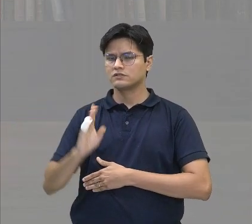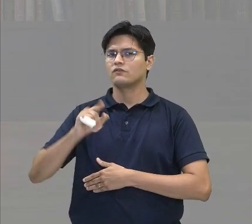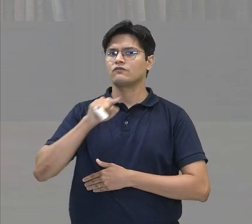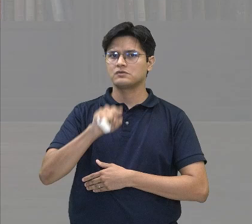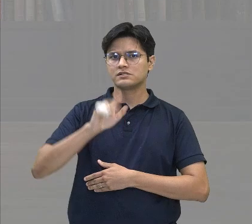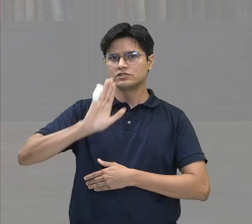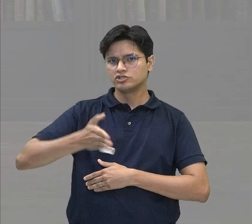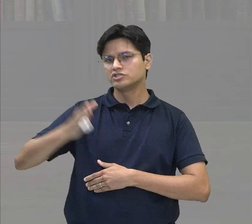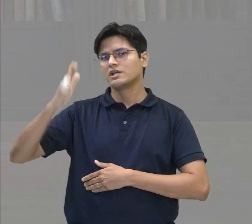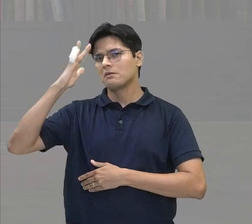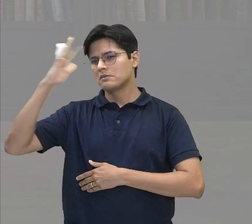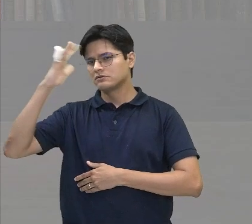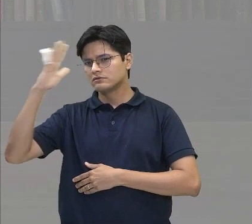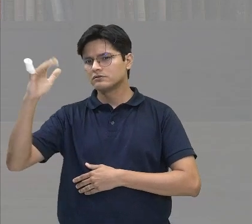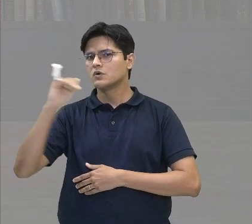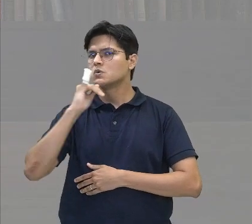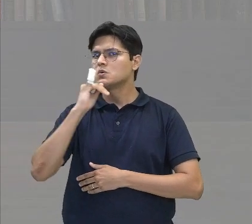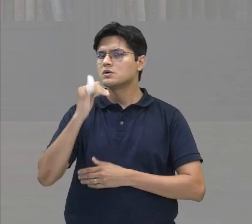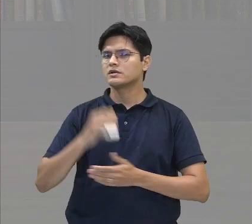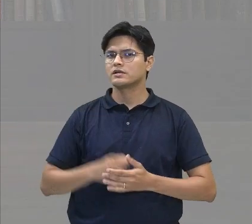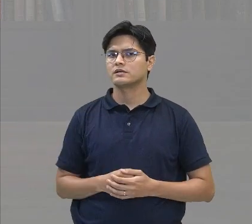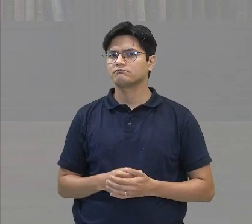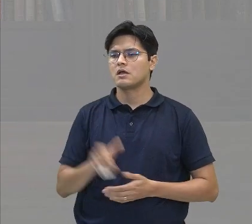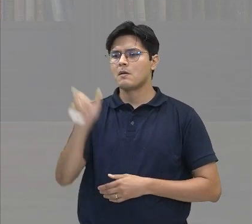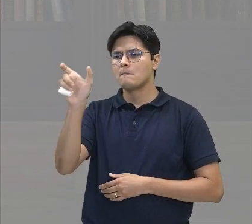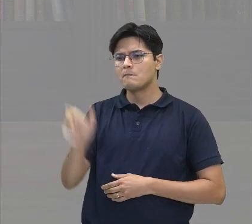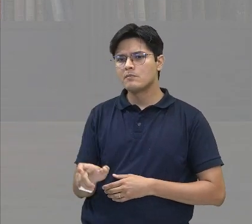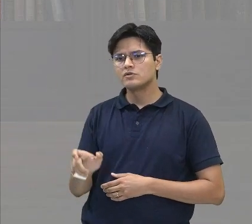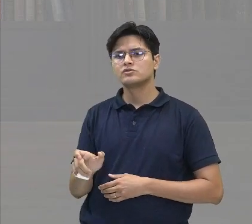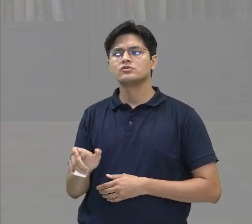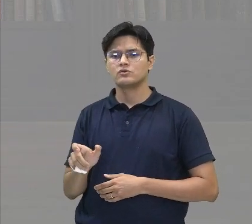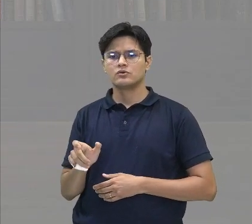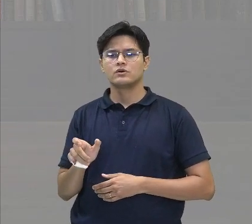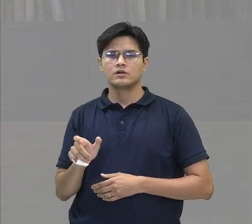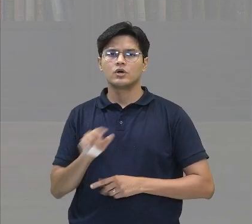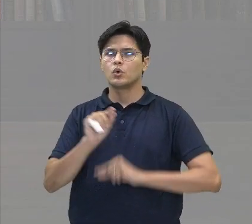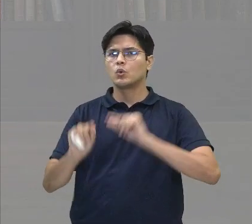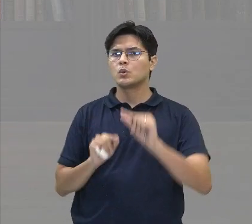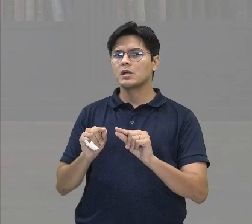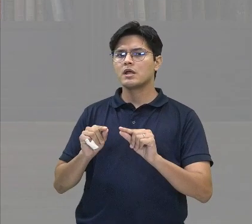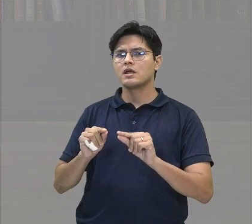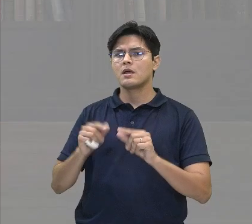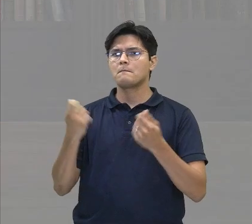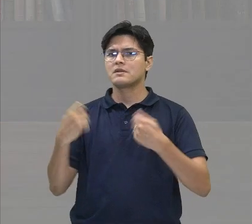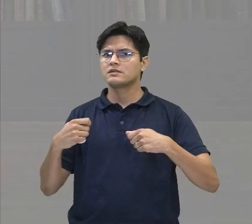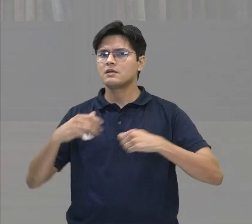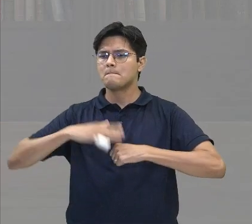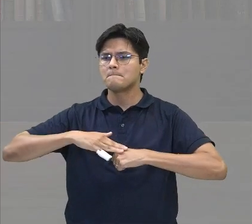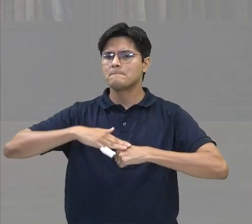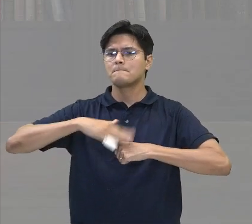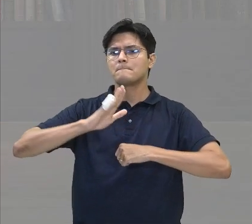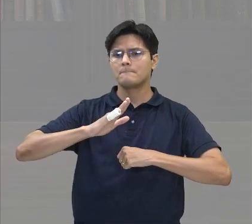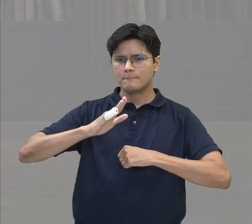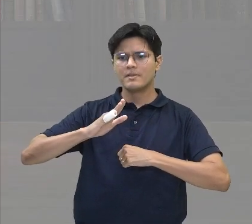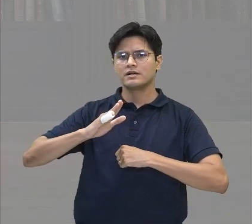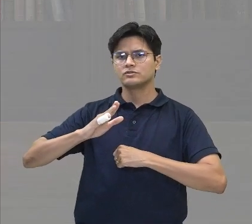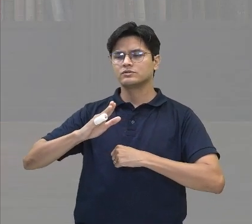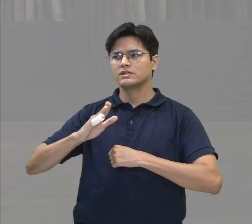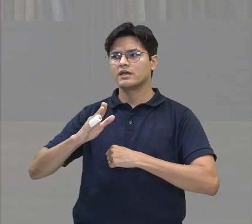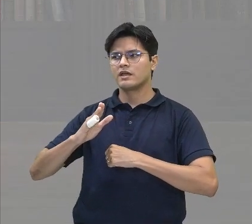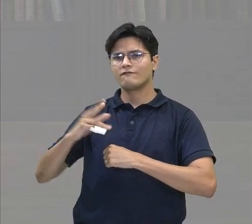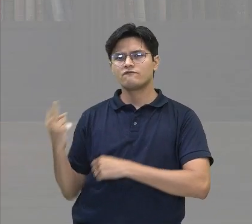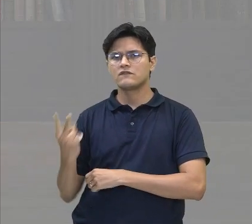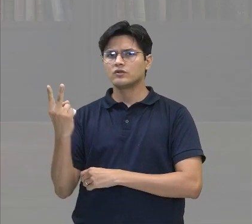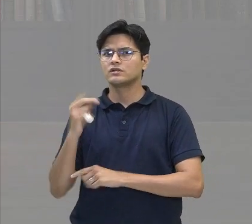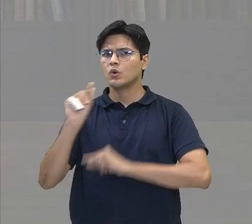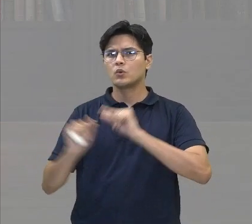quem merece mais reconhecimento? Quem faz o trabalho duro nos bastidores ou quem aparece no resultado final? Essa é uma indagação que o